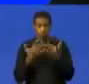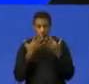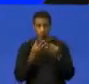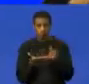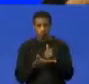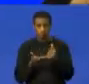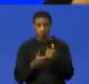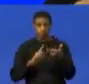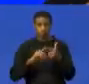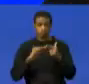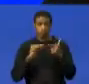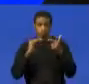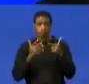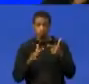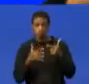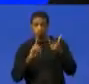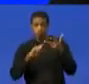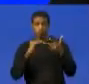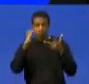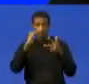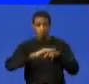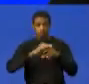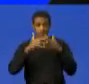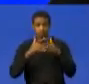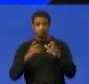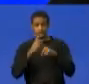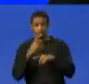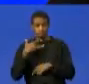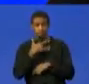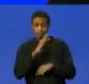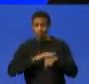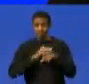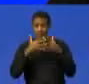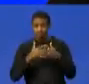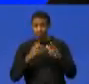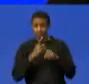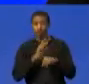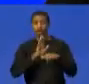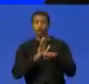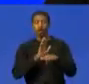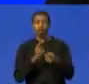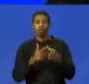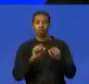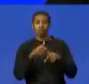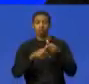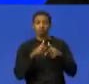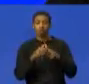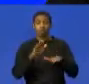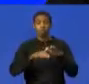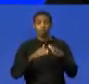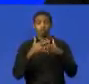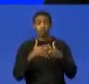básica, média complexidade e alta complexidade. Ou seja, os serviços, de acordo com a sua